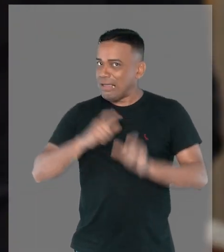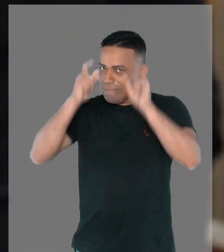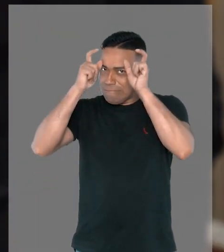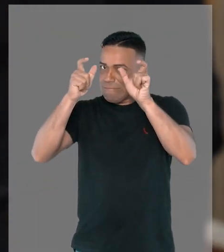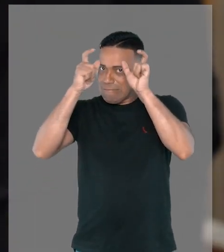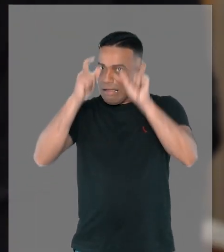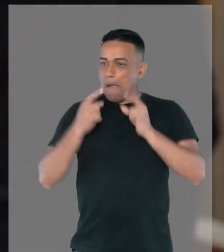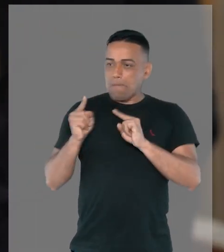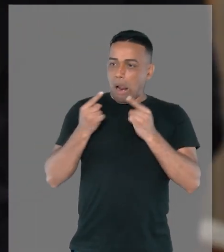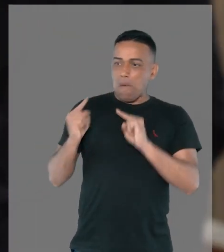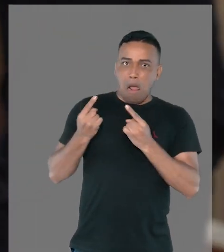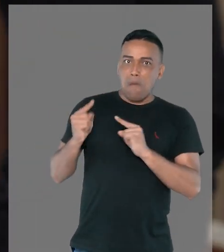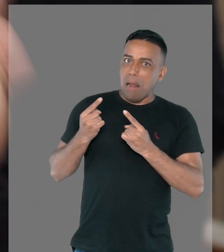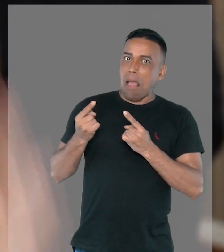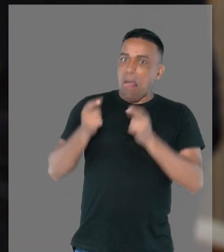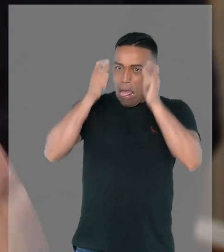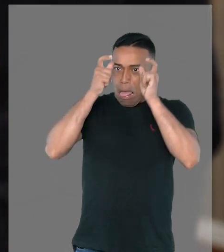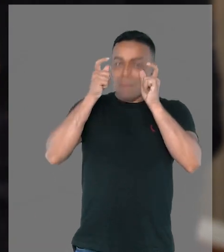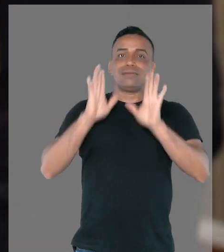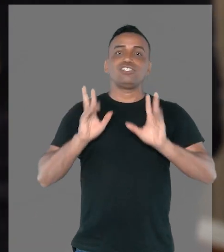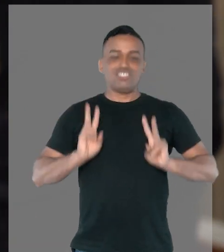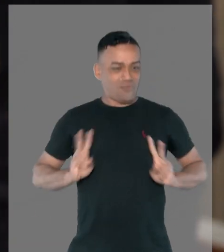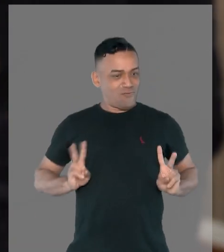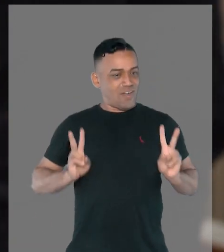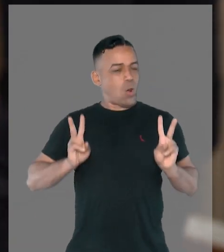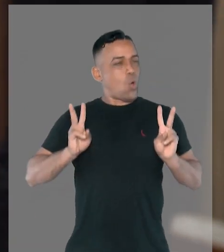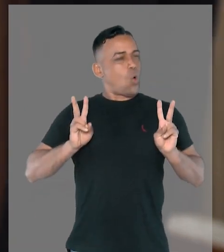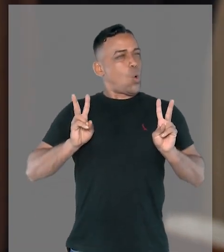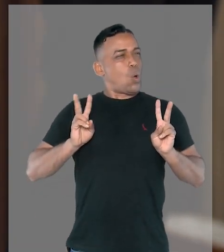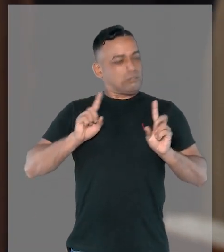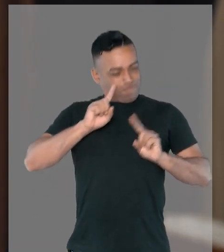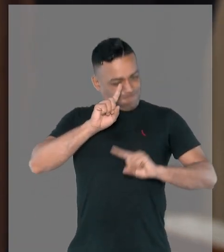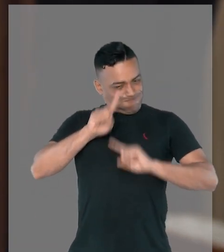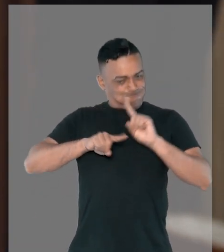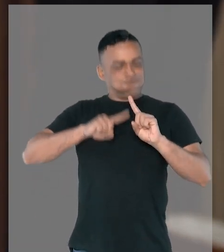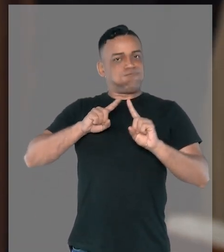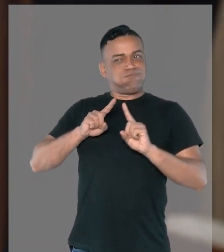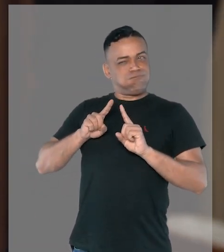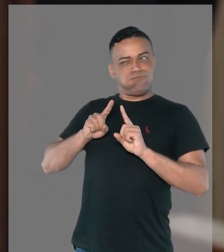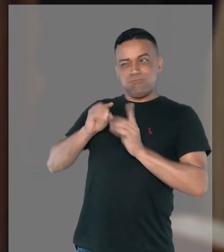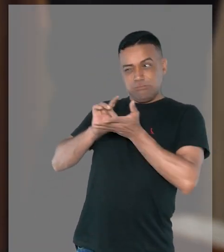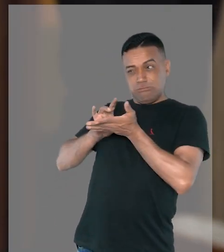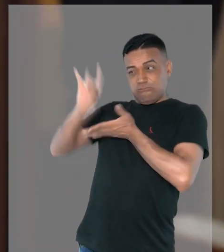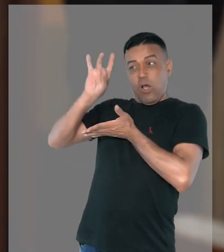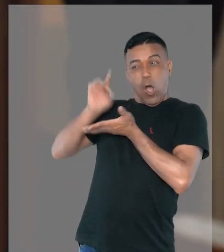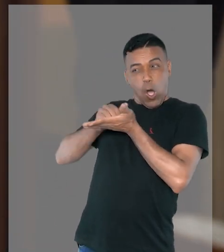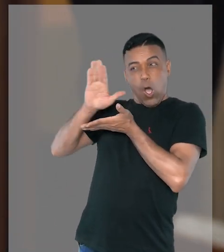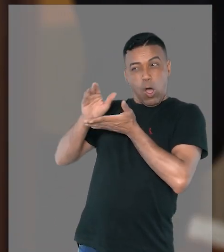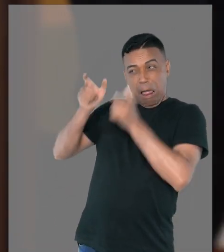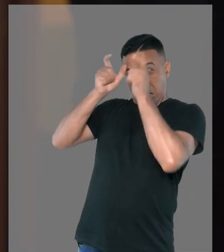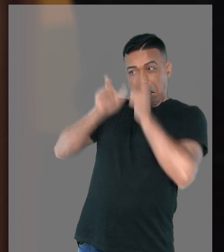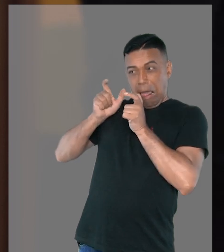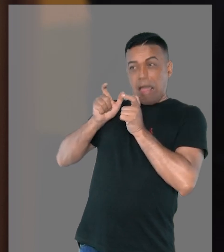vida tem provocações, mas a gente tem princípios que fazem que a gente não caia em tentação. A tentação vai estar aí em muitos lugares,